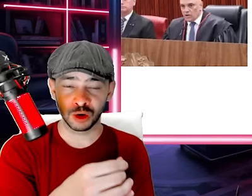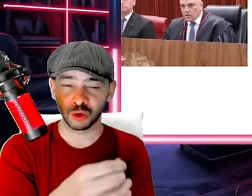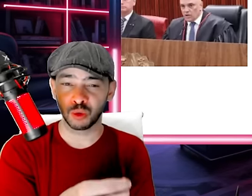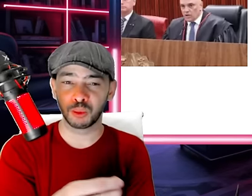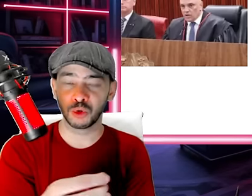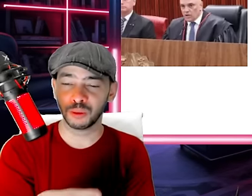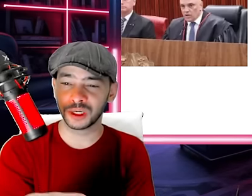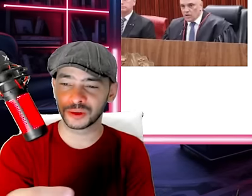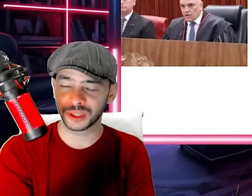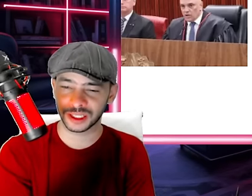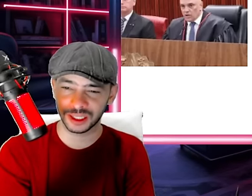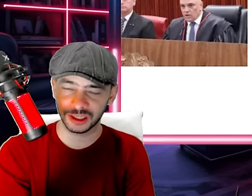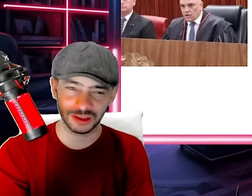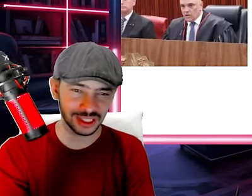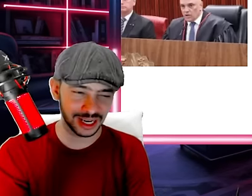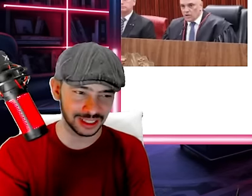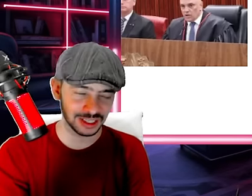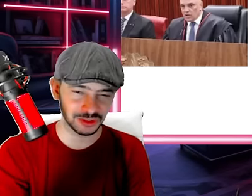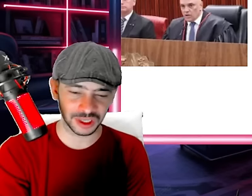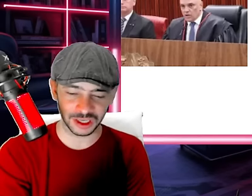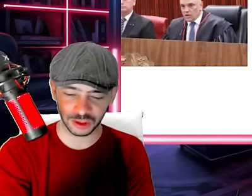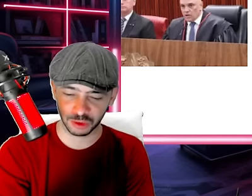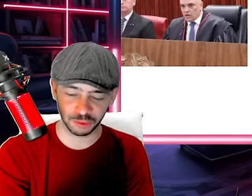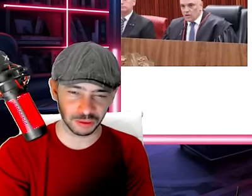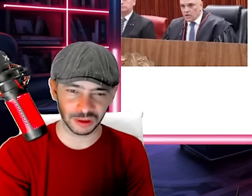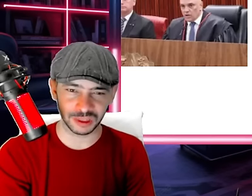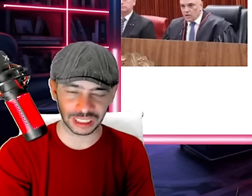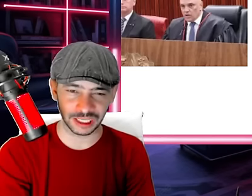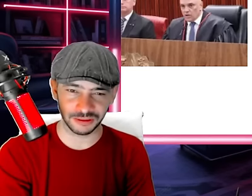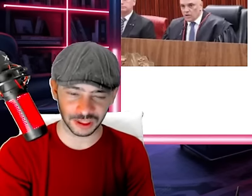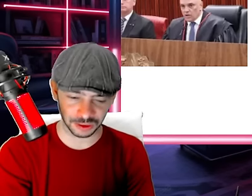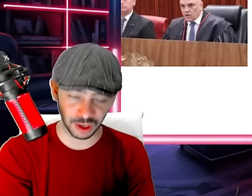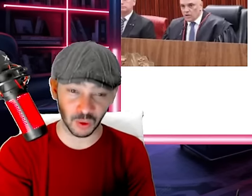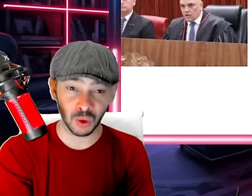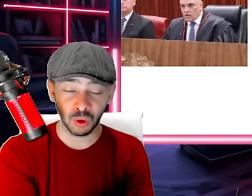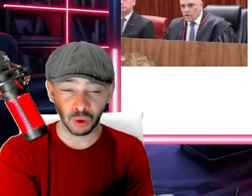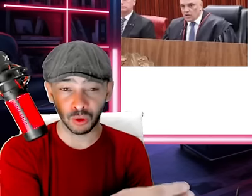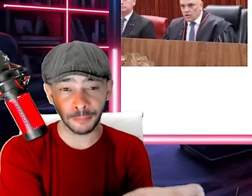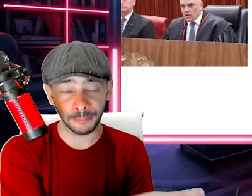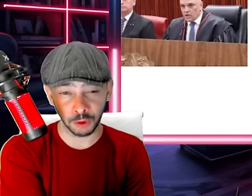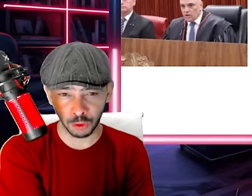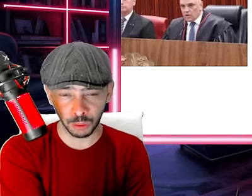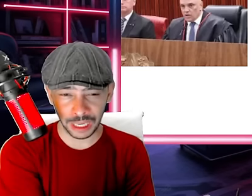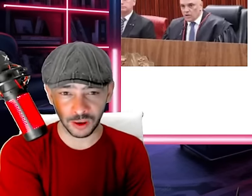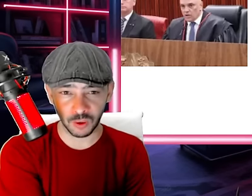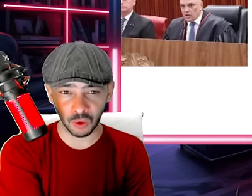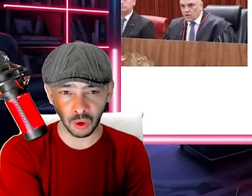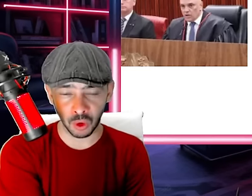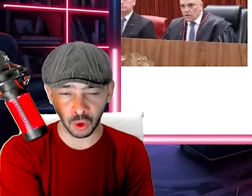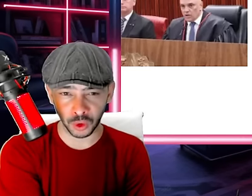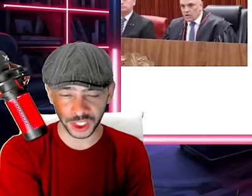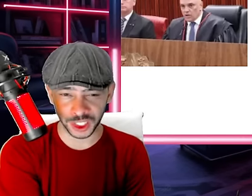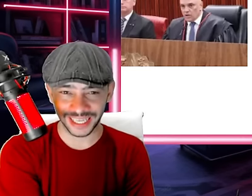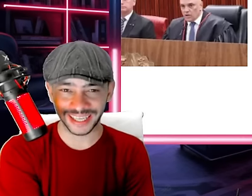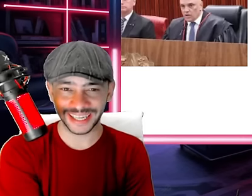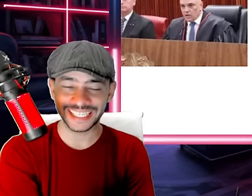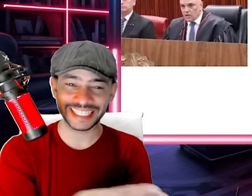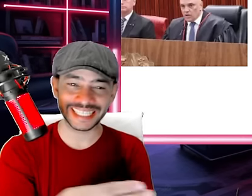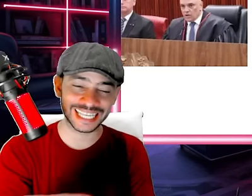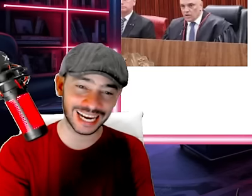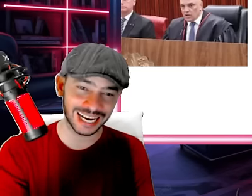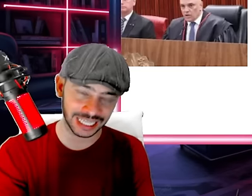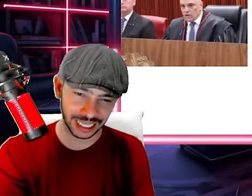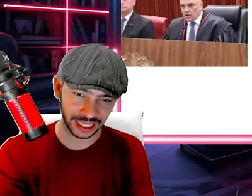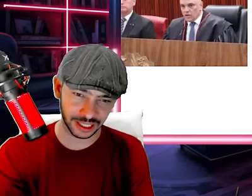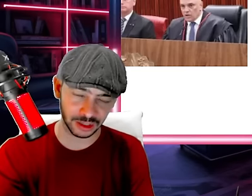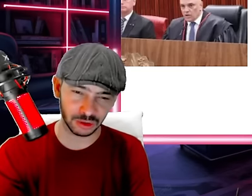esse o público das redes sociais é diferente do público da televisão não o público hoje